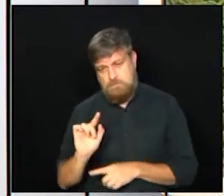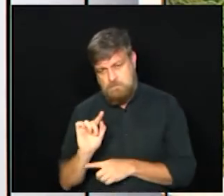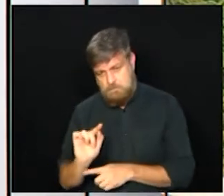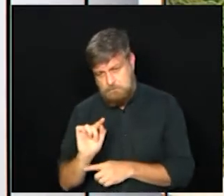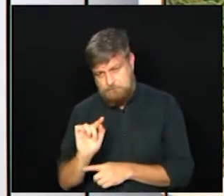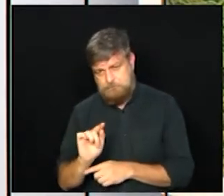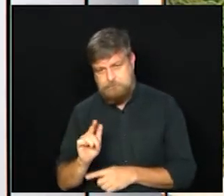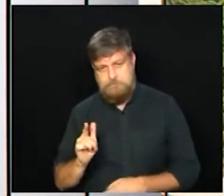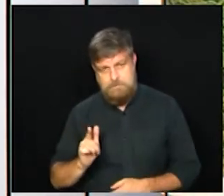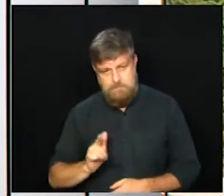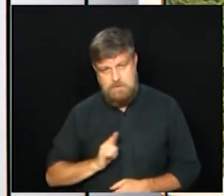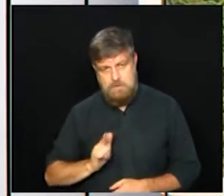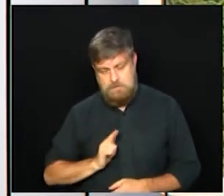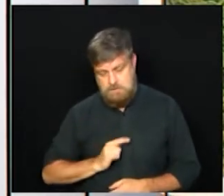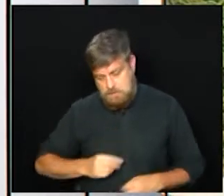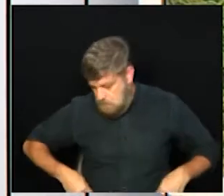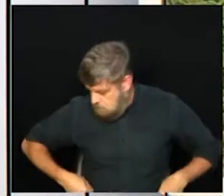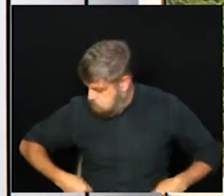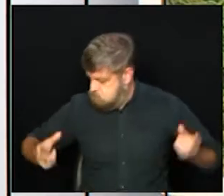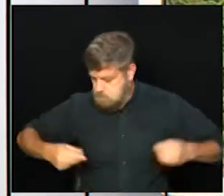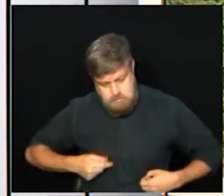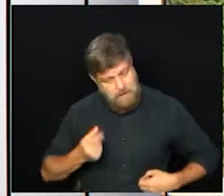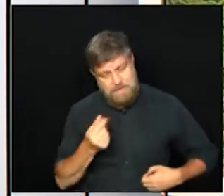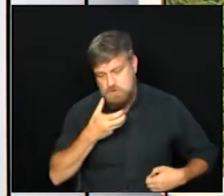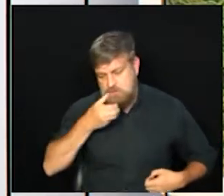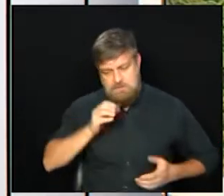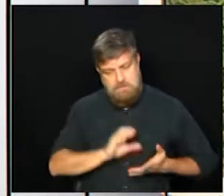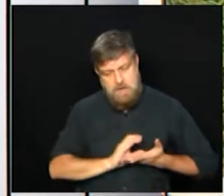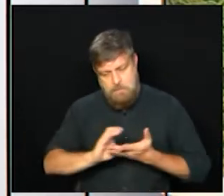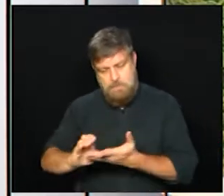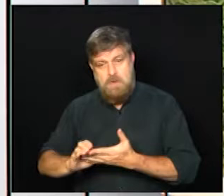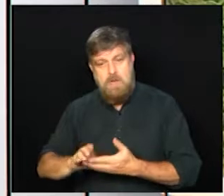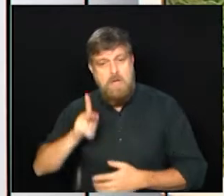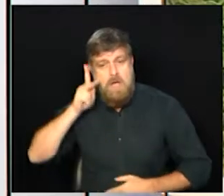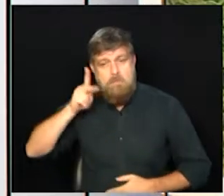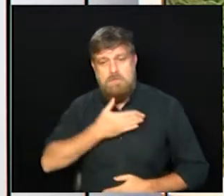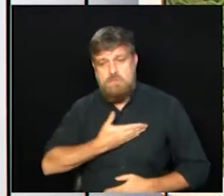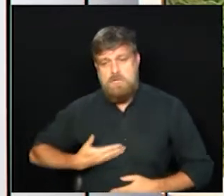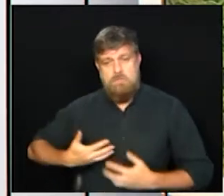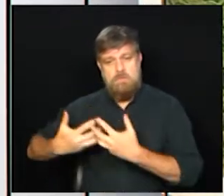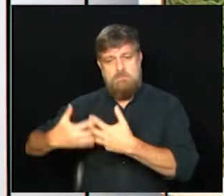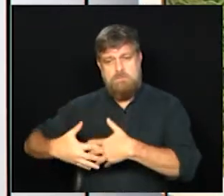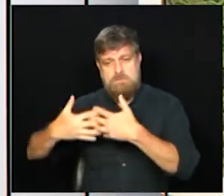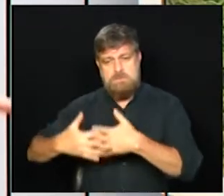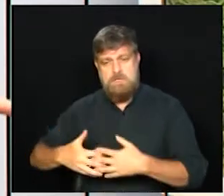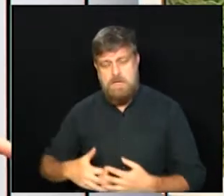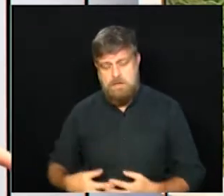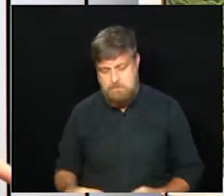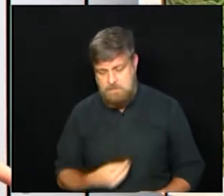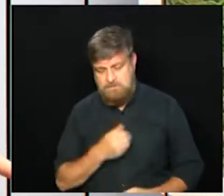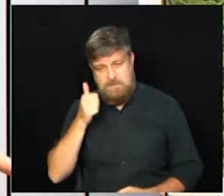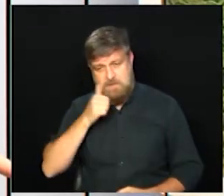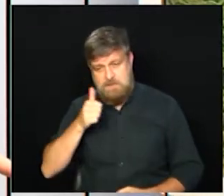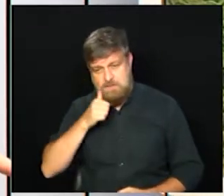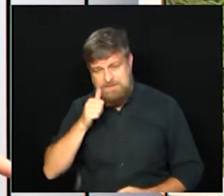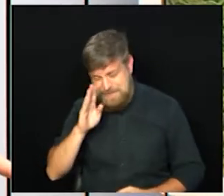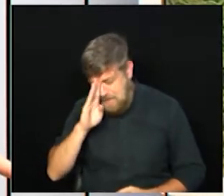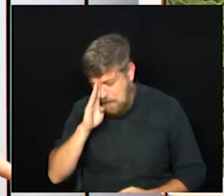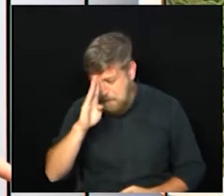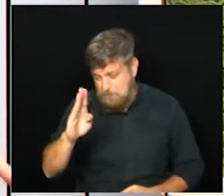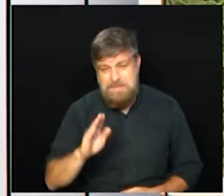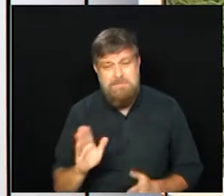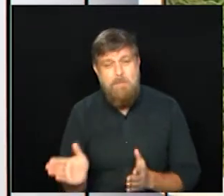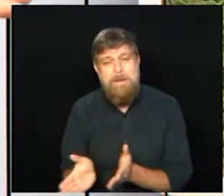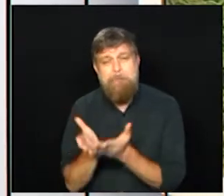de gastar dinheiro mesmo e operar a política para chegar na vida dessas mulheres, sobretudo as mulheres mais pobres,